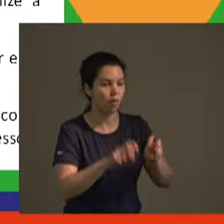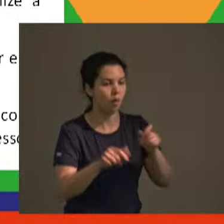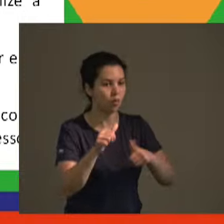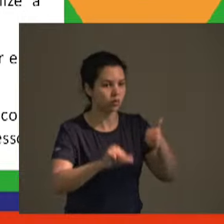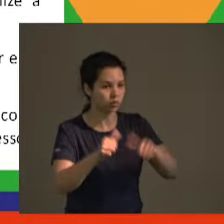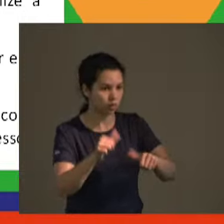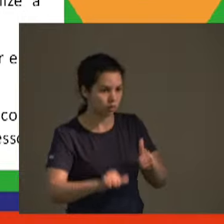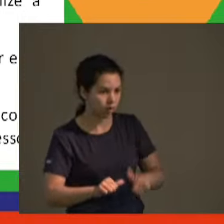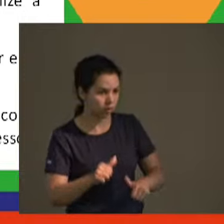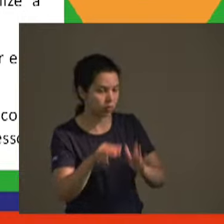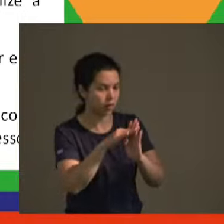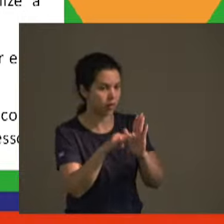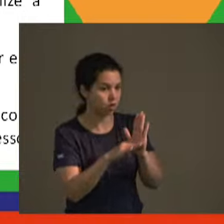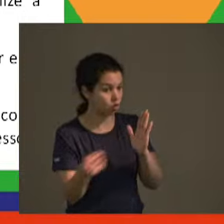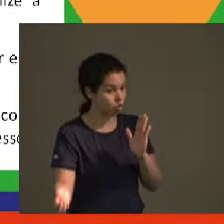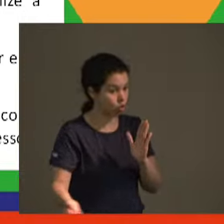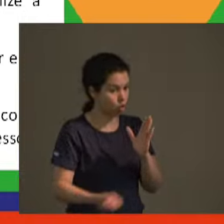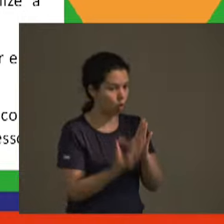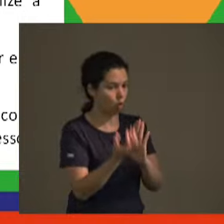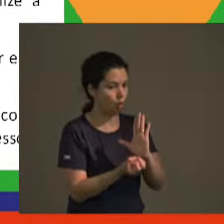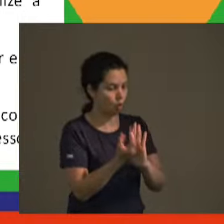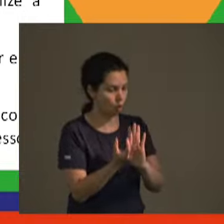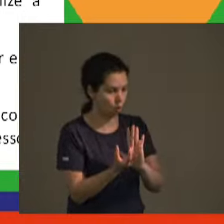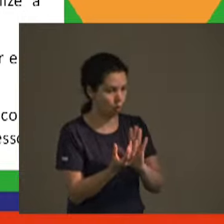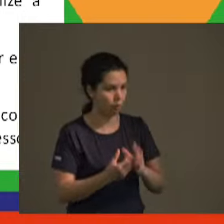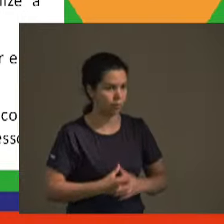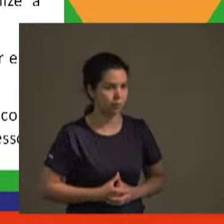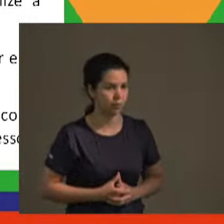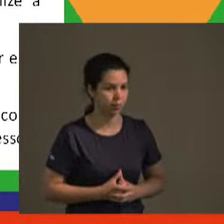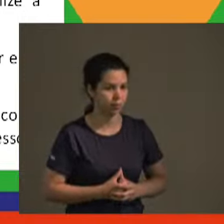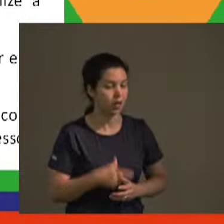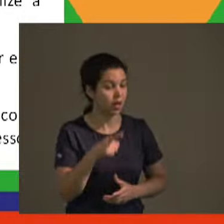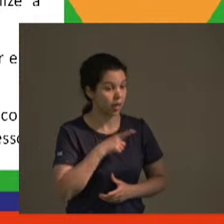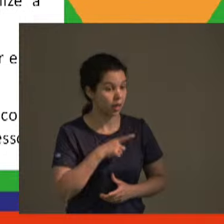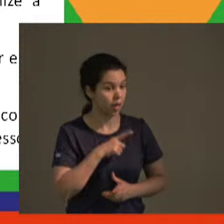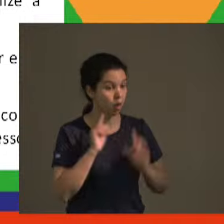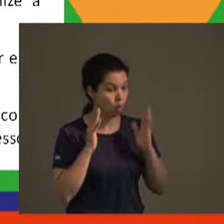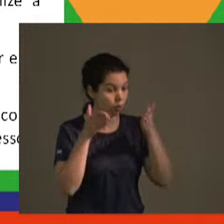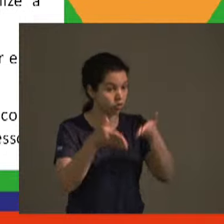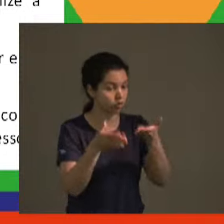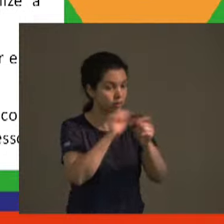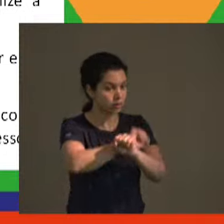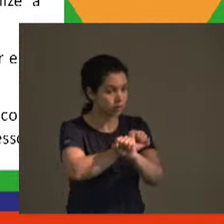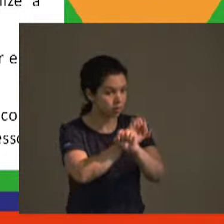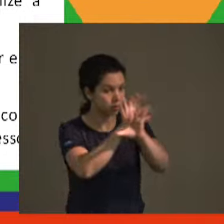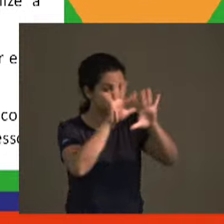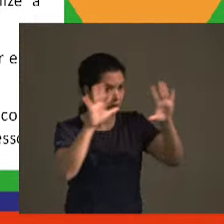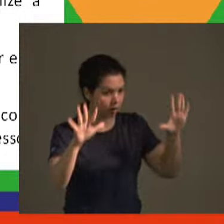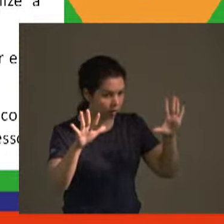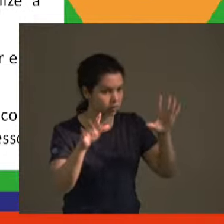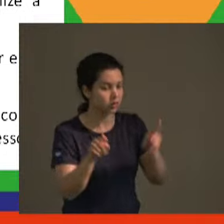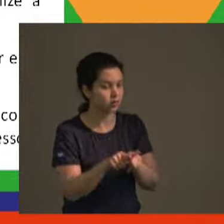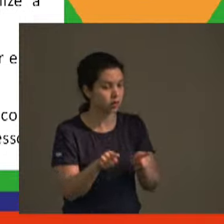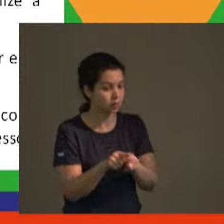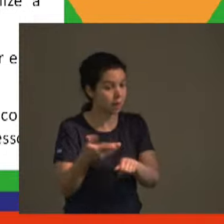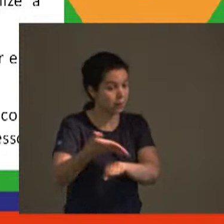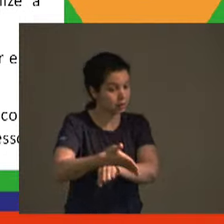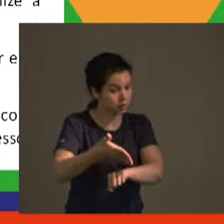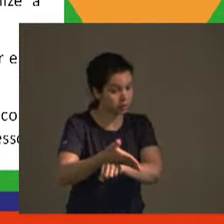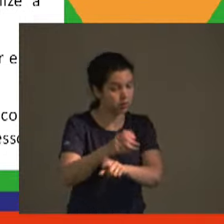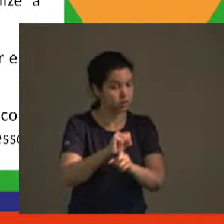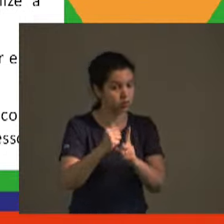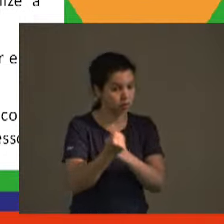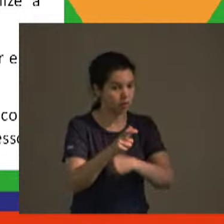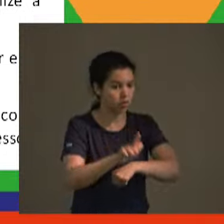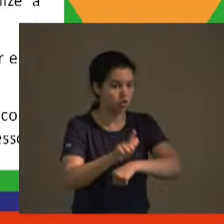Viver Sem Limite, que viabilize a transparência no acompanhamento e favoreça a participação social na gestão do plano.